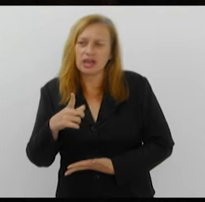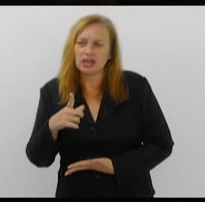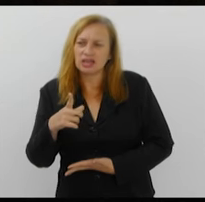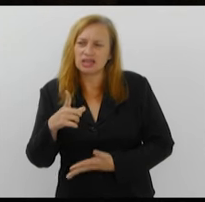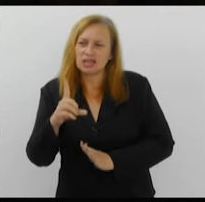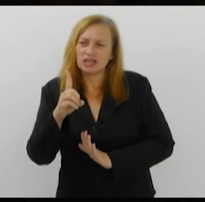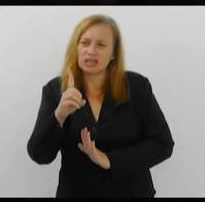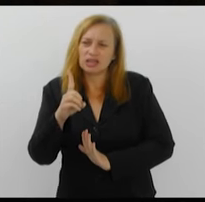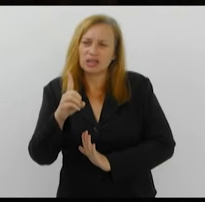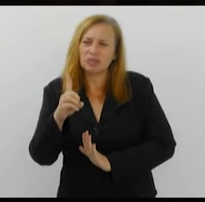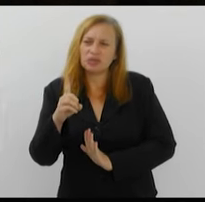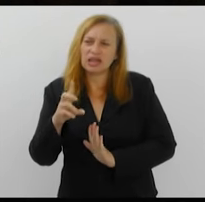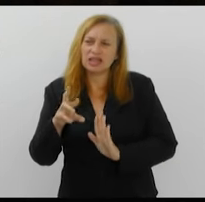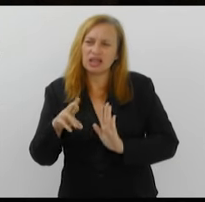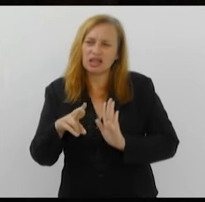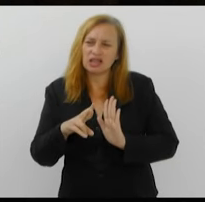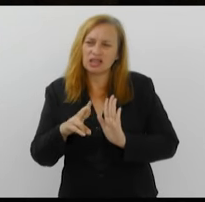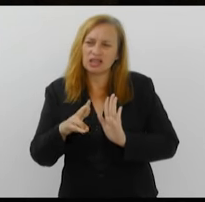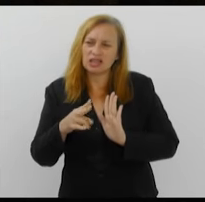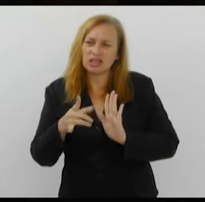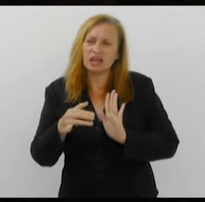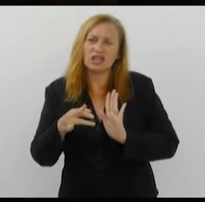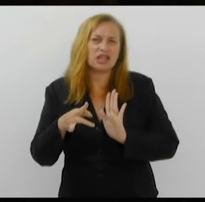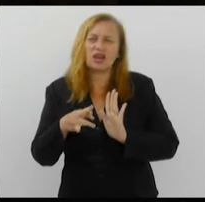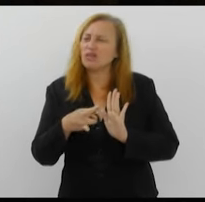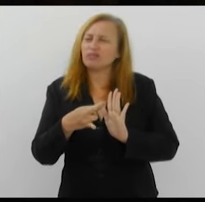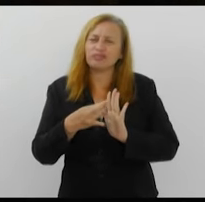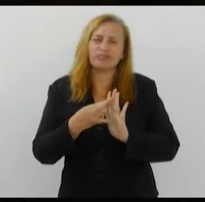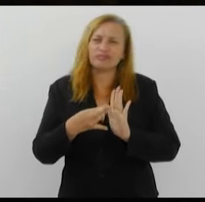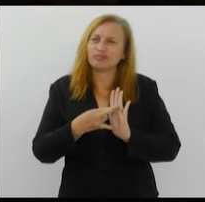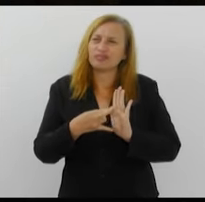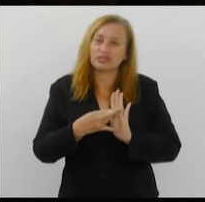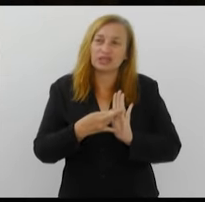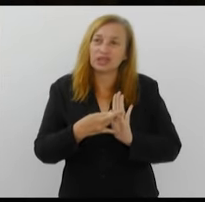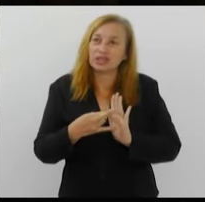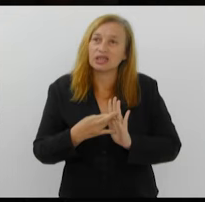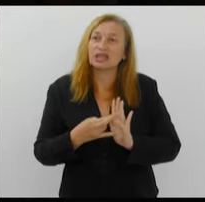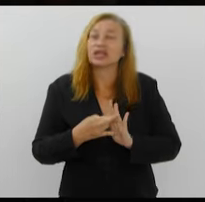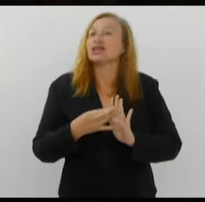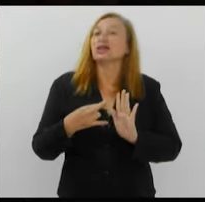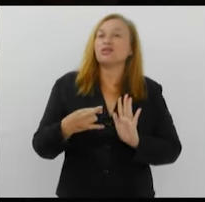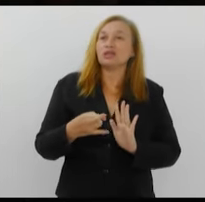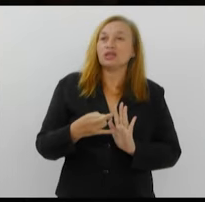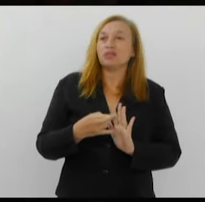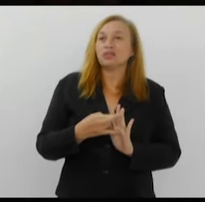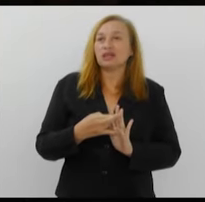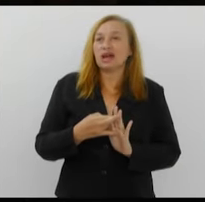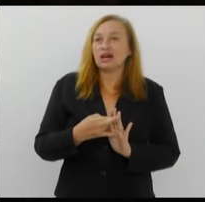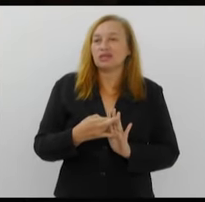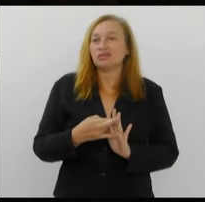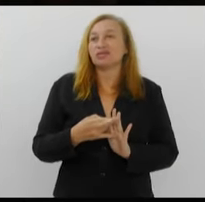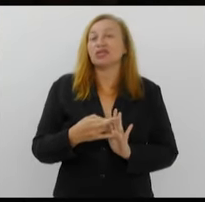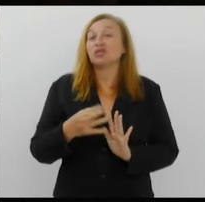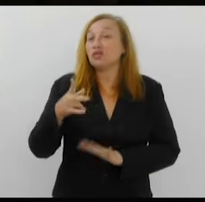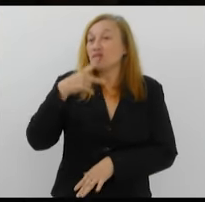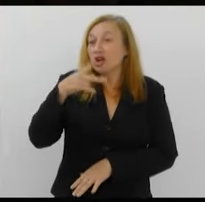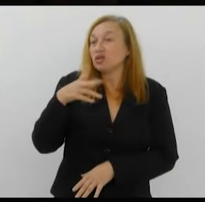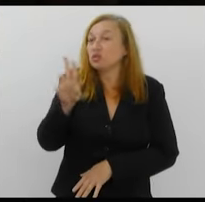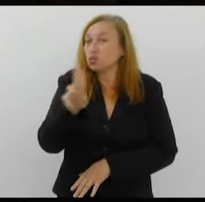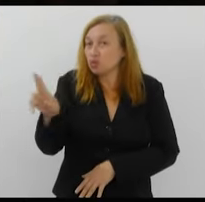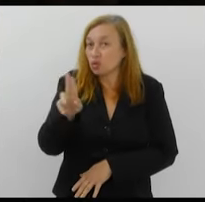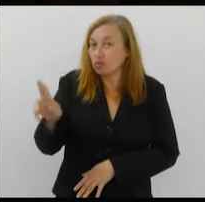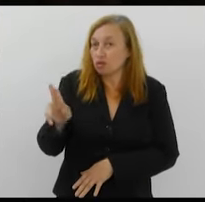defender e vir se manifestar e ter o direito de fala garantido. Então, estou citando o nome do